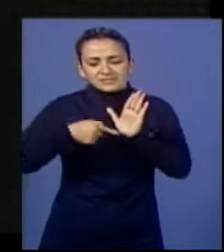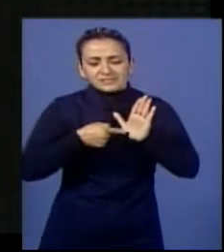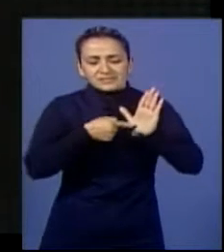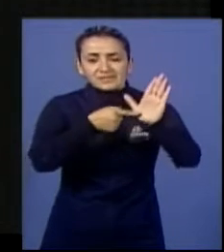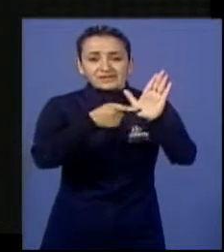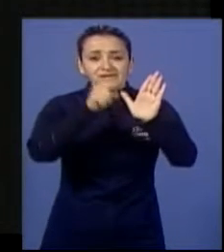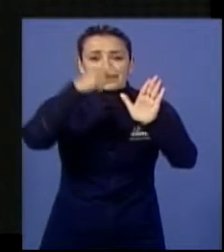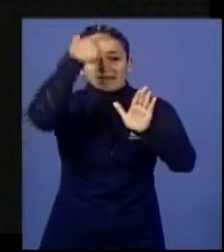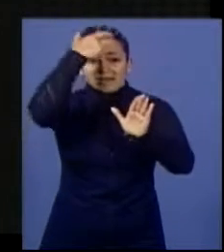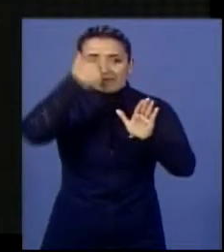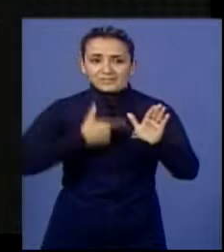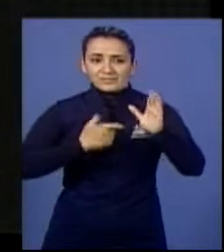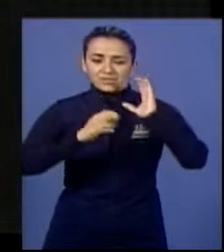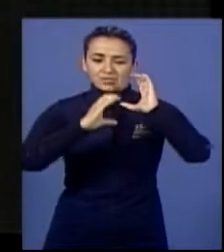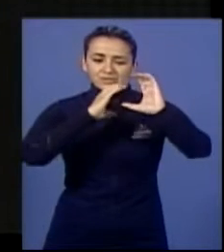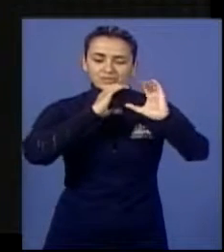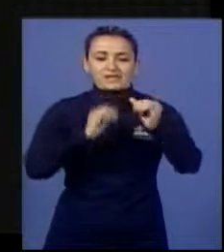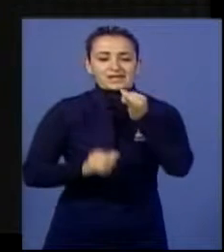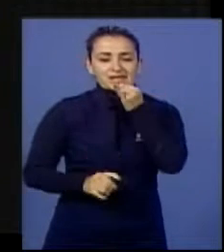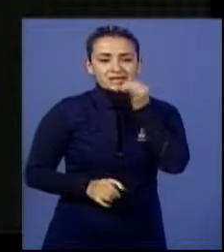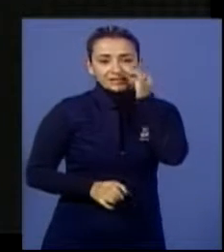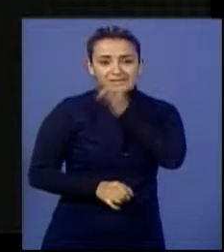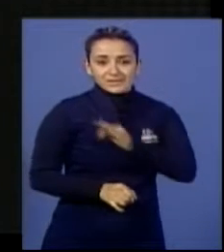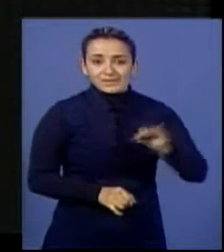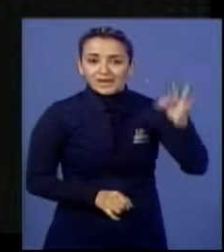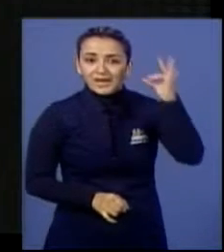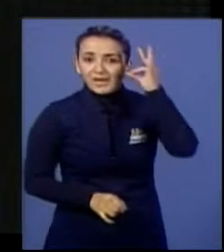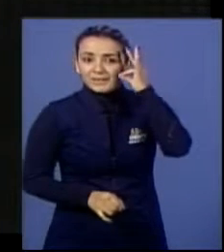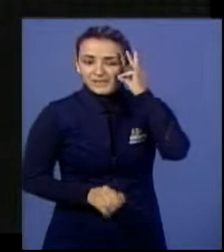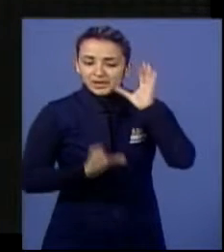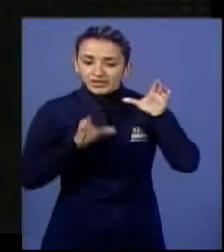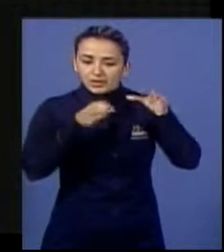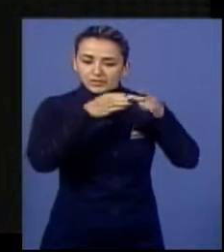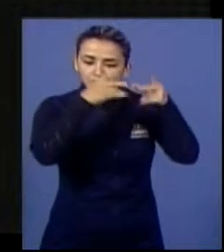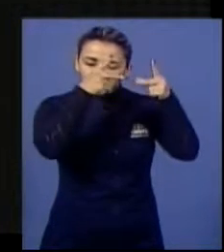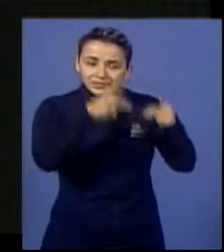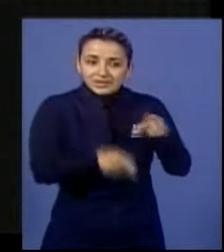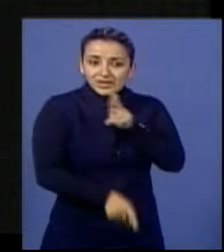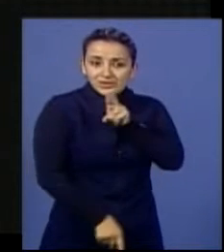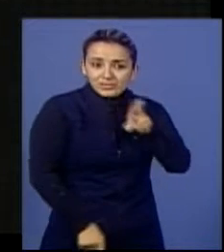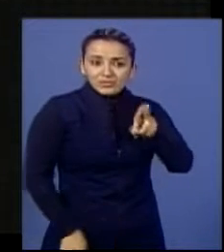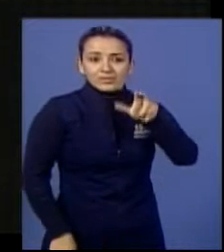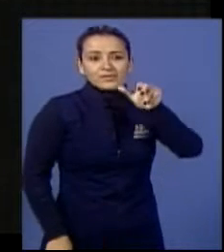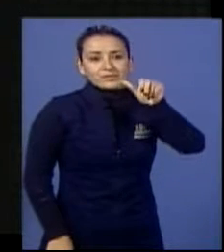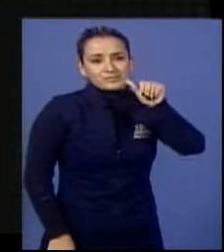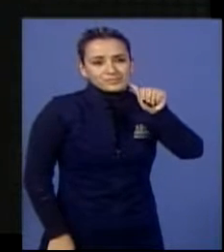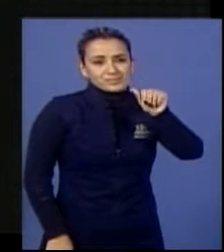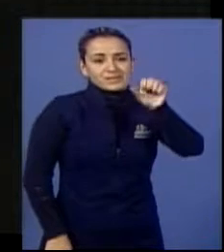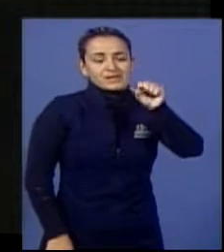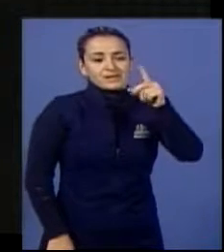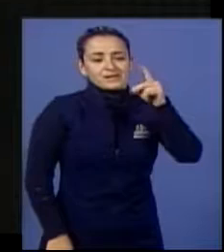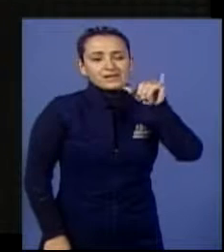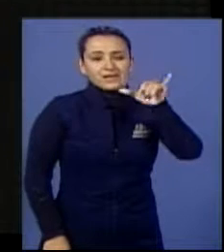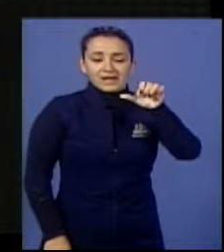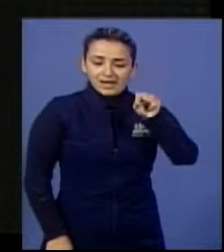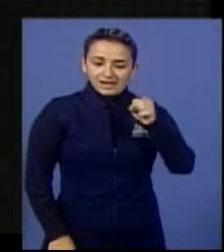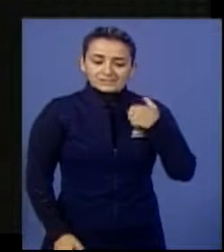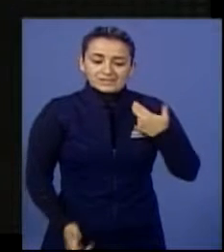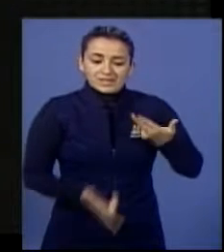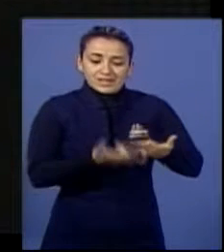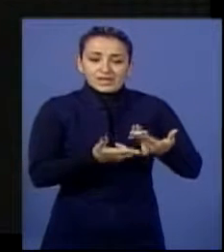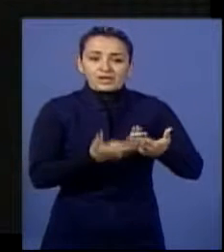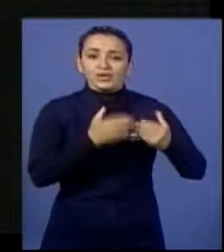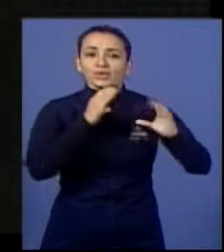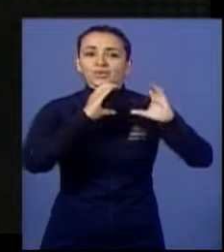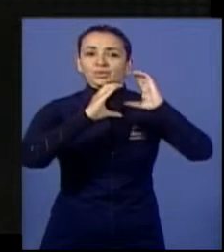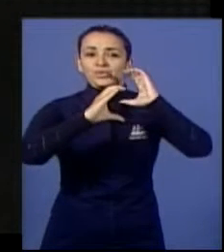se comunicarem. No caso das abelhas da espécie Apis mellifera, pelo jeito da mel. Os sinais utilizados, dá a impressão disso, né?